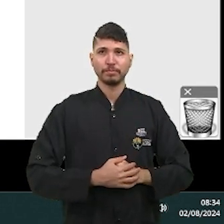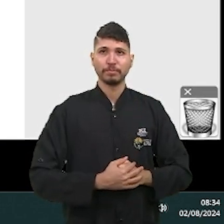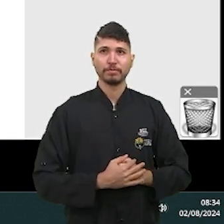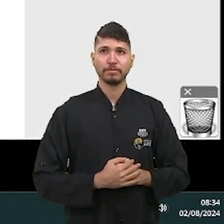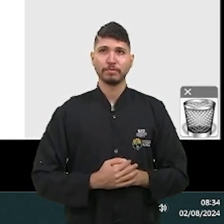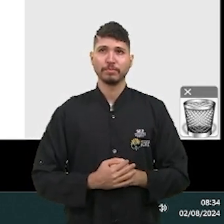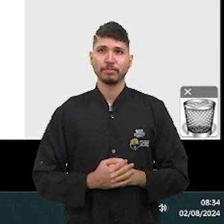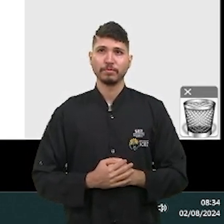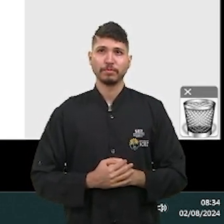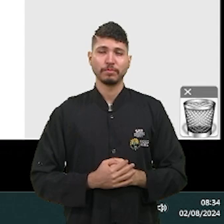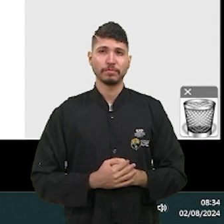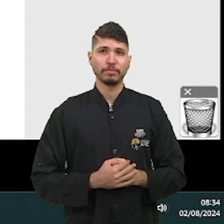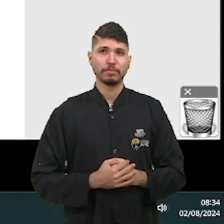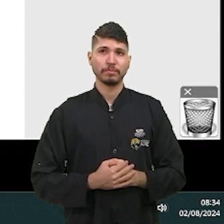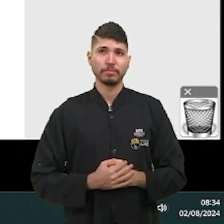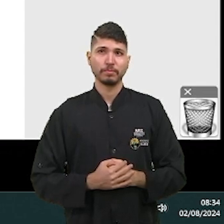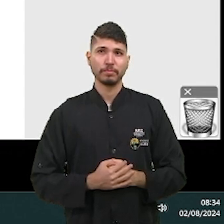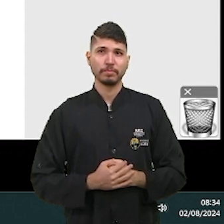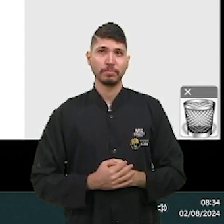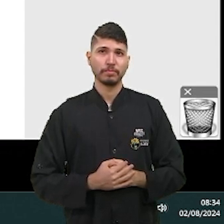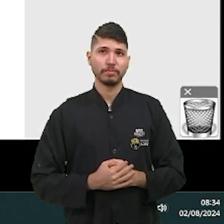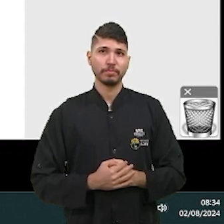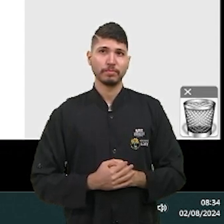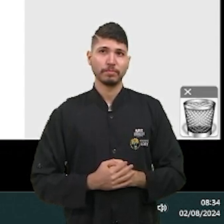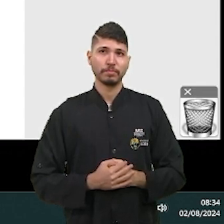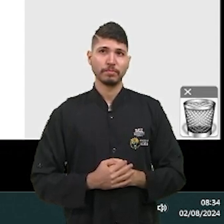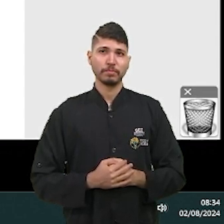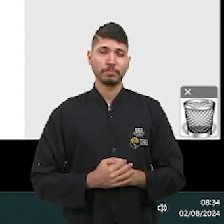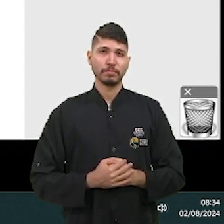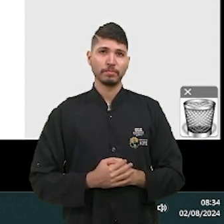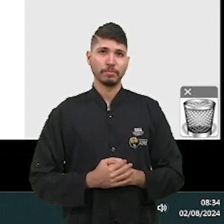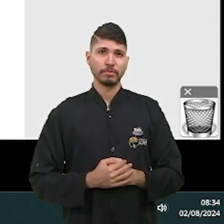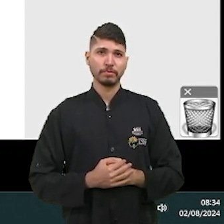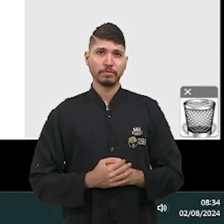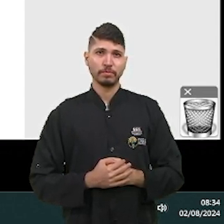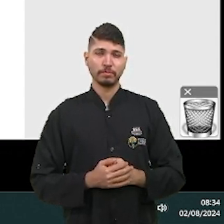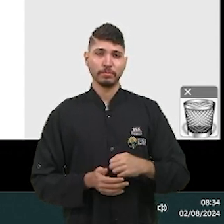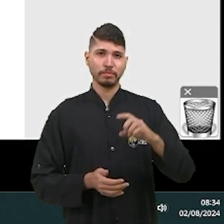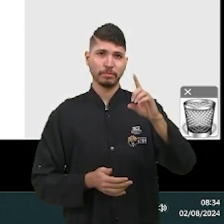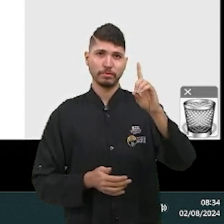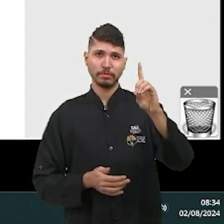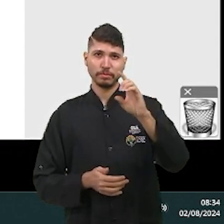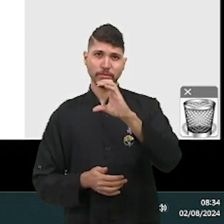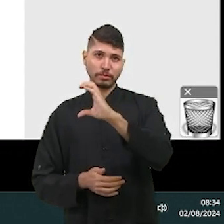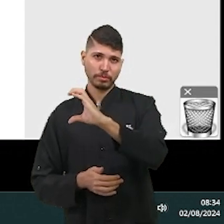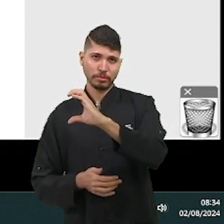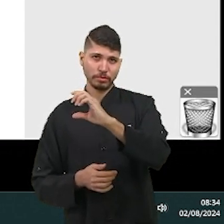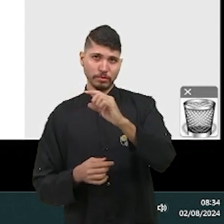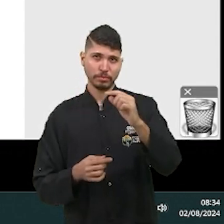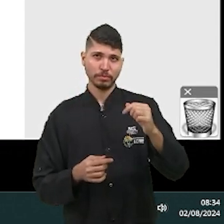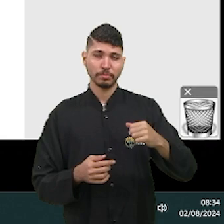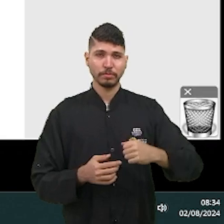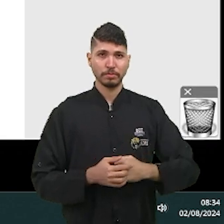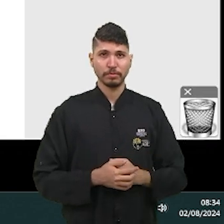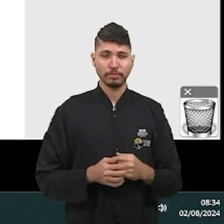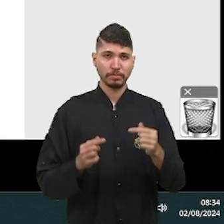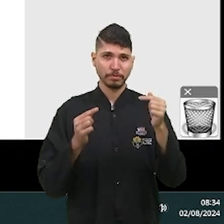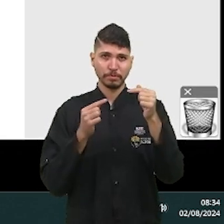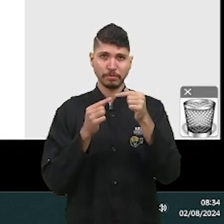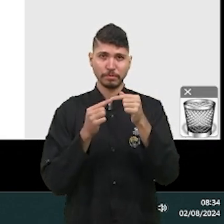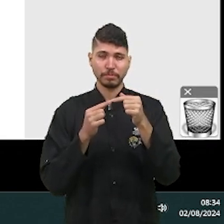c Agora você liga por exemp exemp o ponto D ao ponto c e